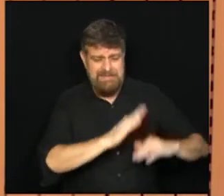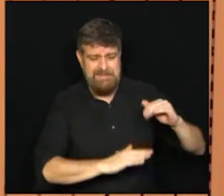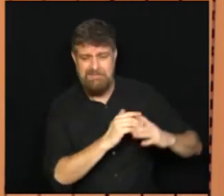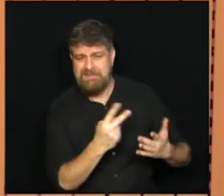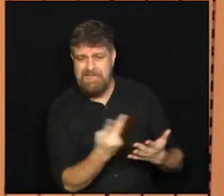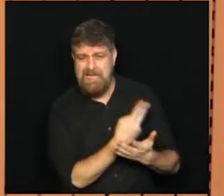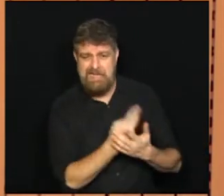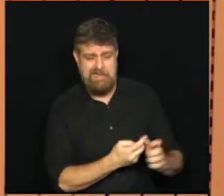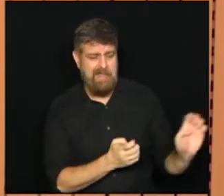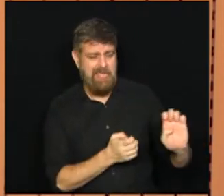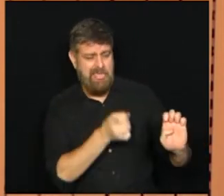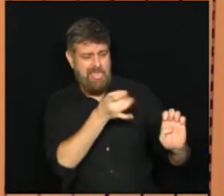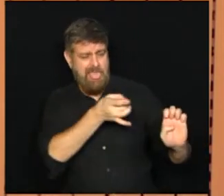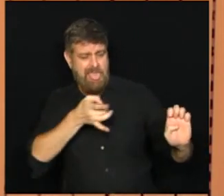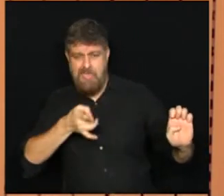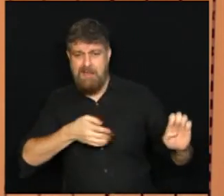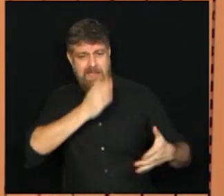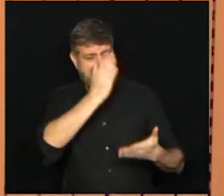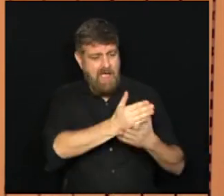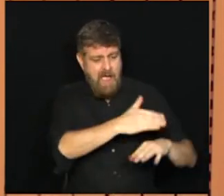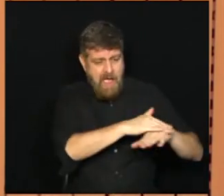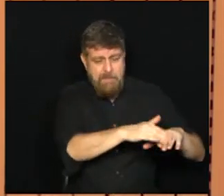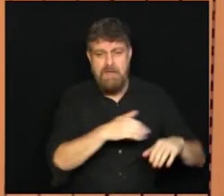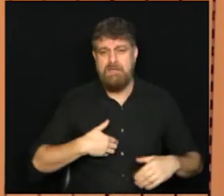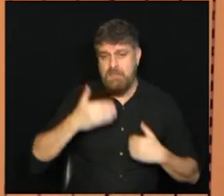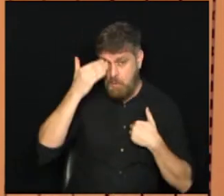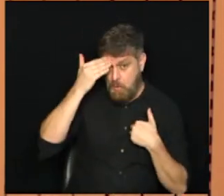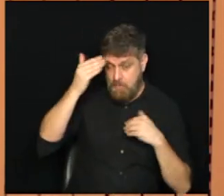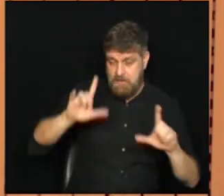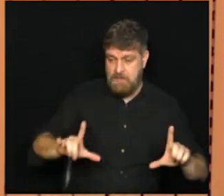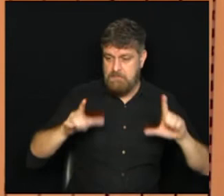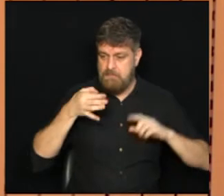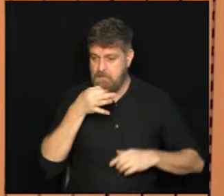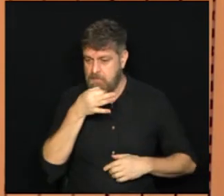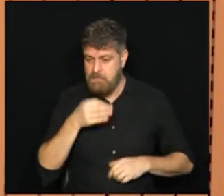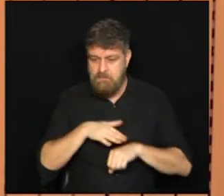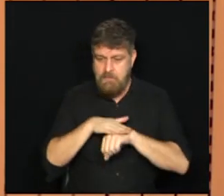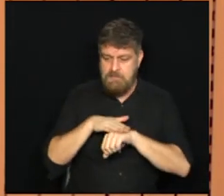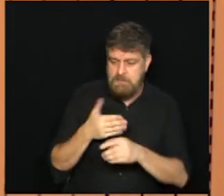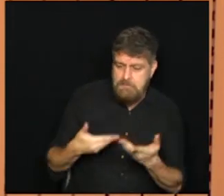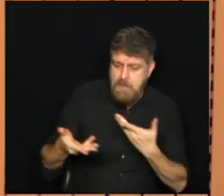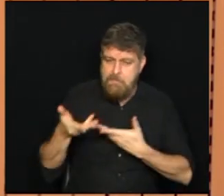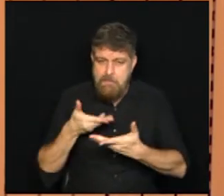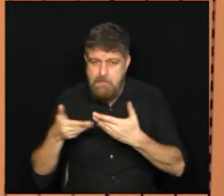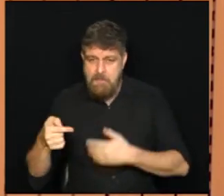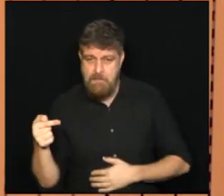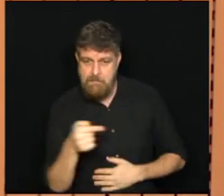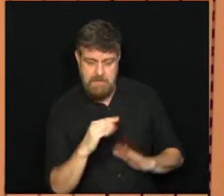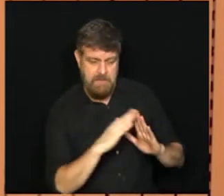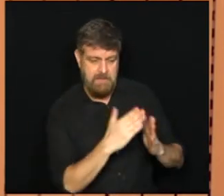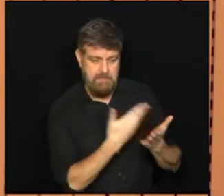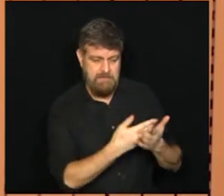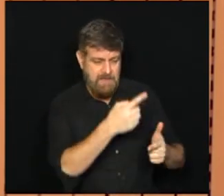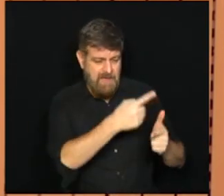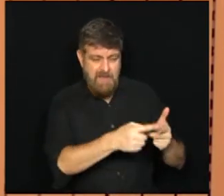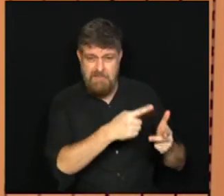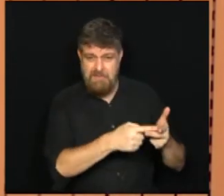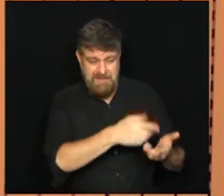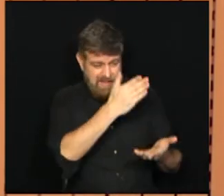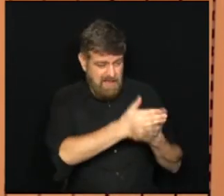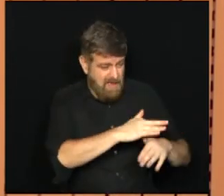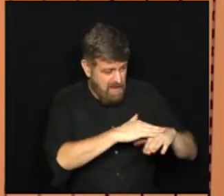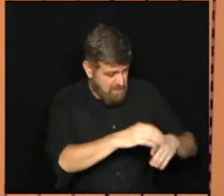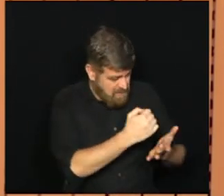Então, muitíssimo obrigada pela sua participação. Vamos continuar conversando para que esse caso não acabe aqui,